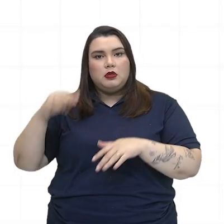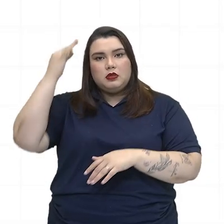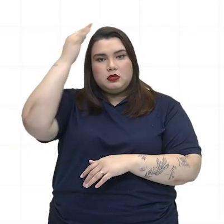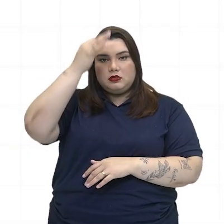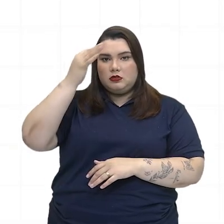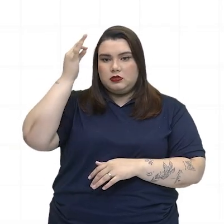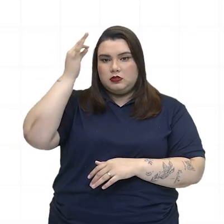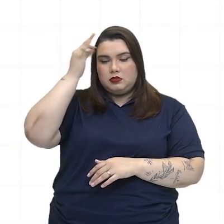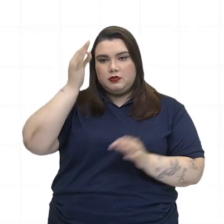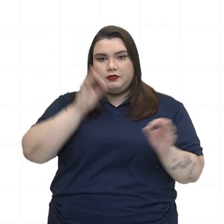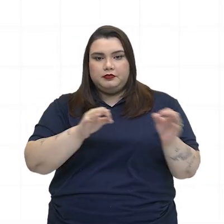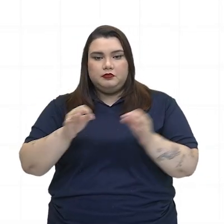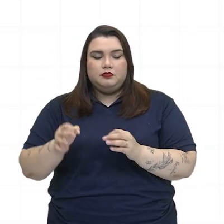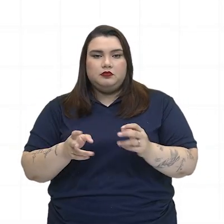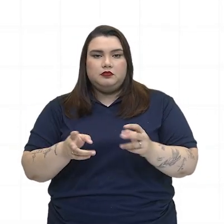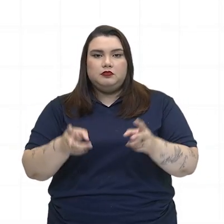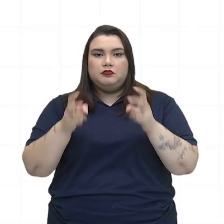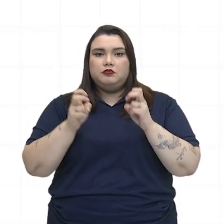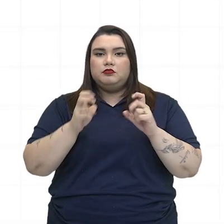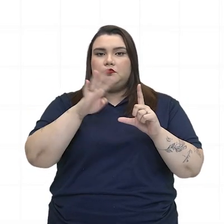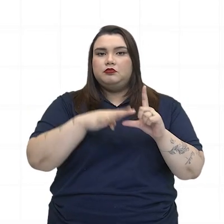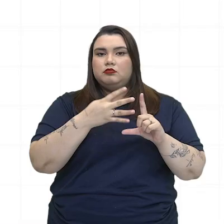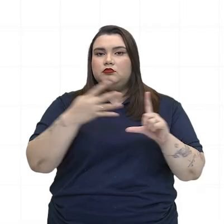que a gente pode observar aqui na tabela?